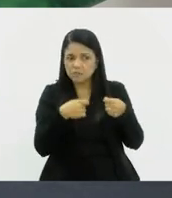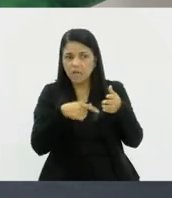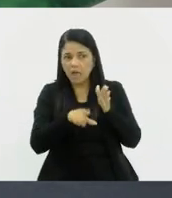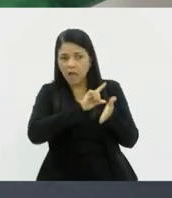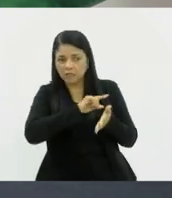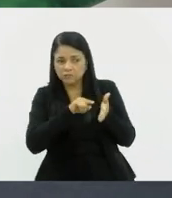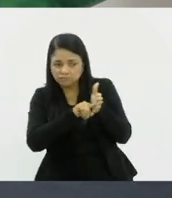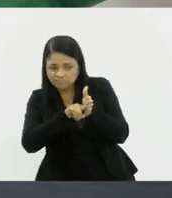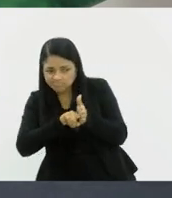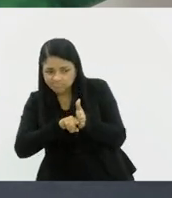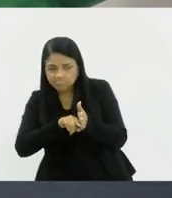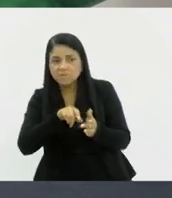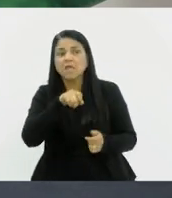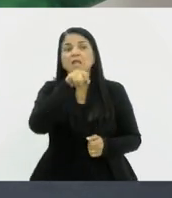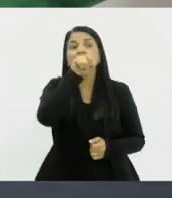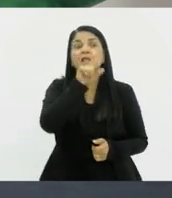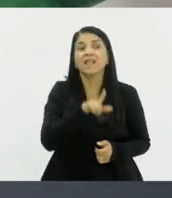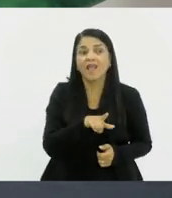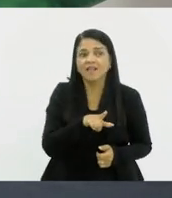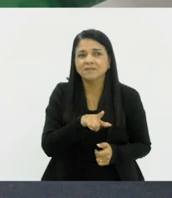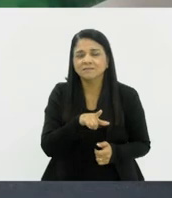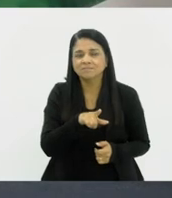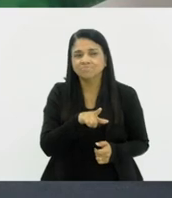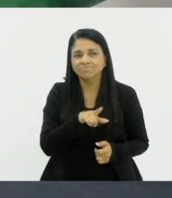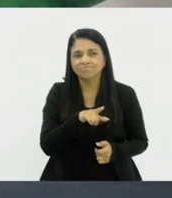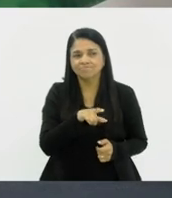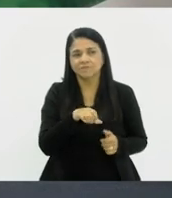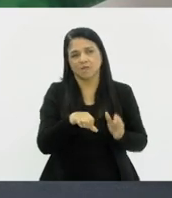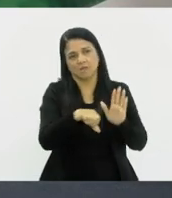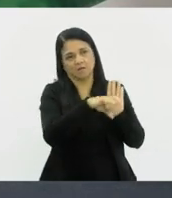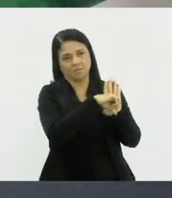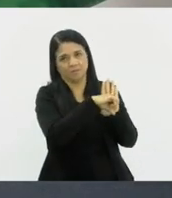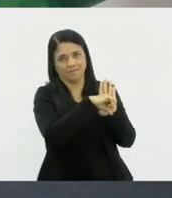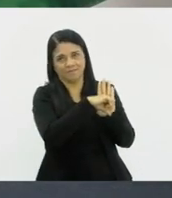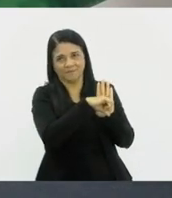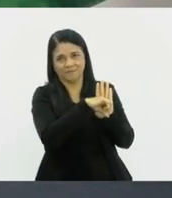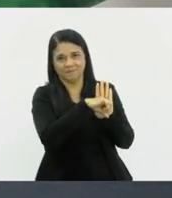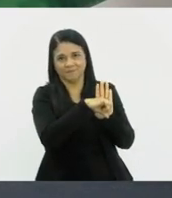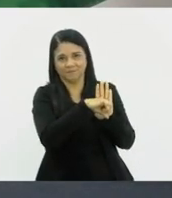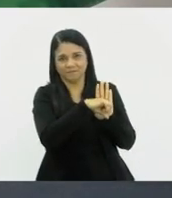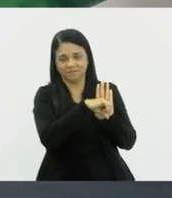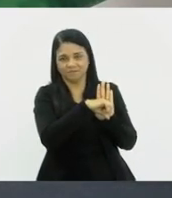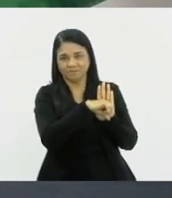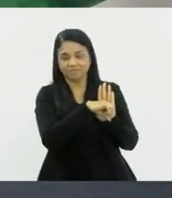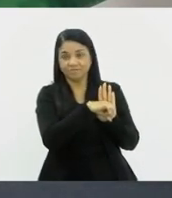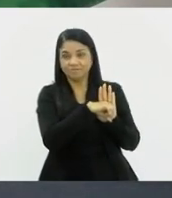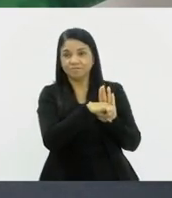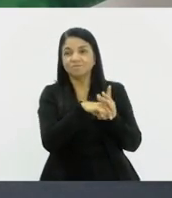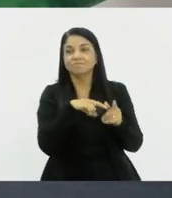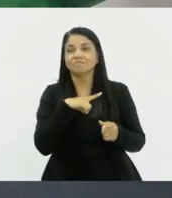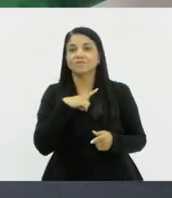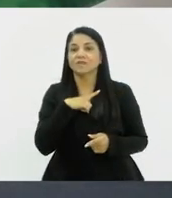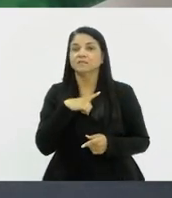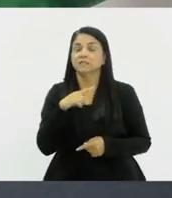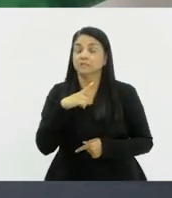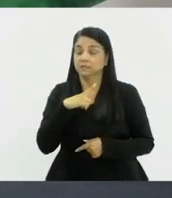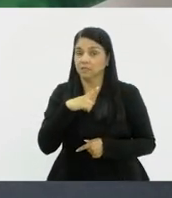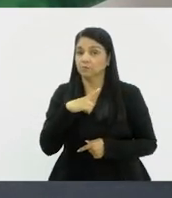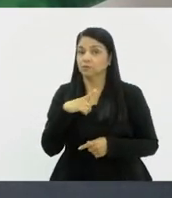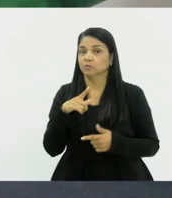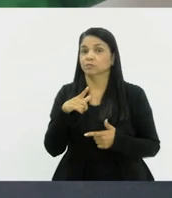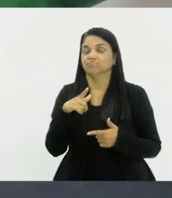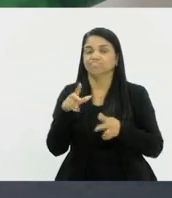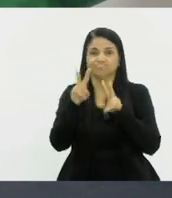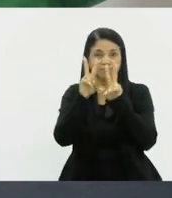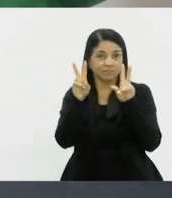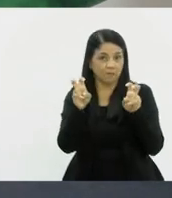quem qual usuário que é criminoso Então eu acho que a gente tem aqui Um uma questão